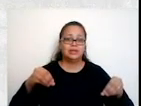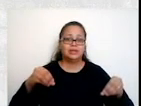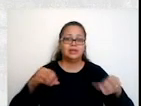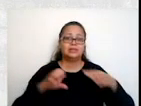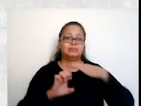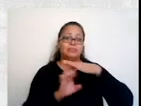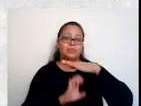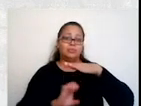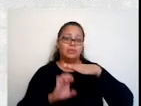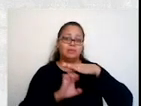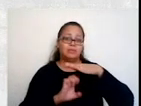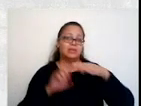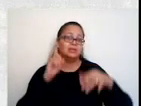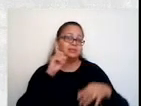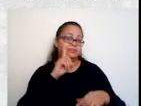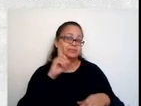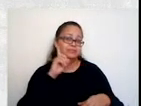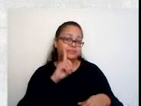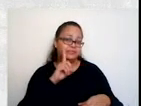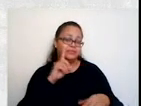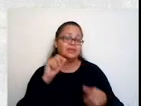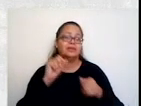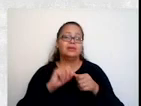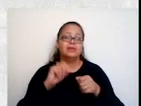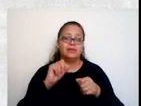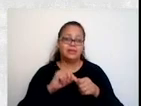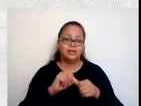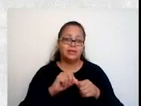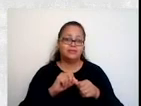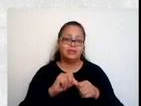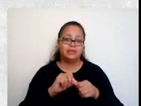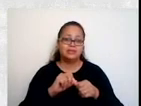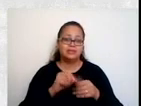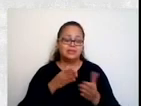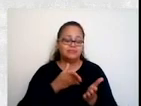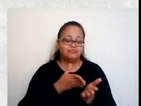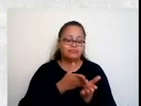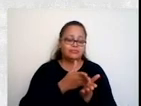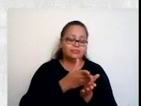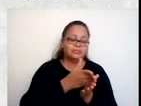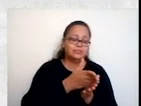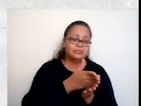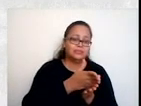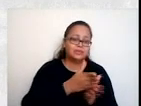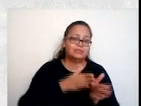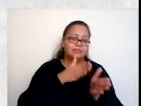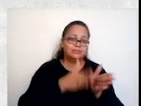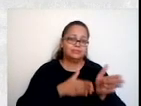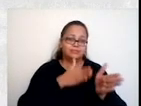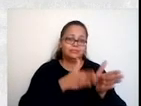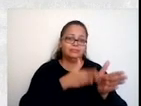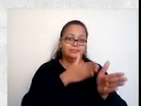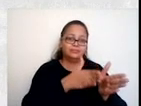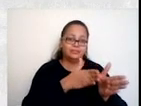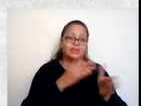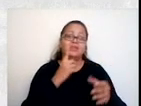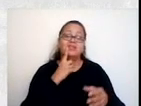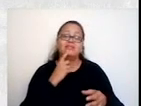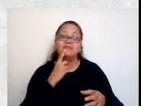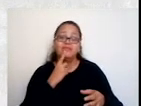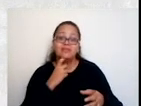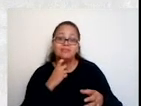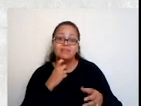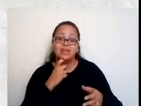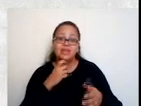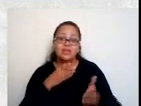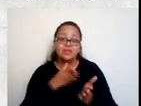sido encarregada de construir uma ferrovia no local. Vocês podem ver no mapa ao lado, essa linha em vermelho seria a linha da